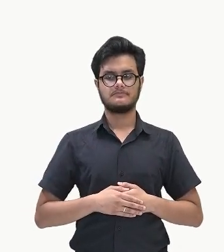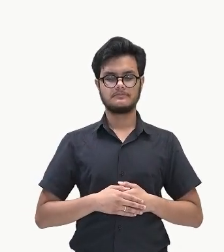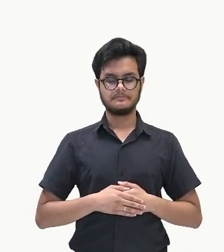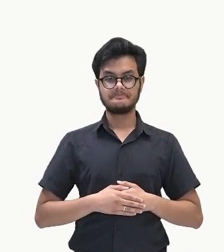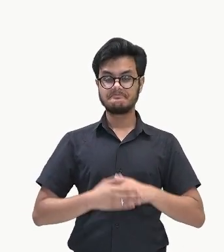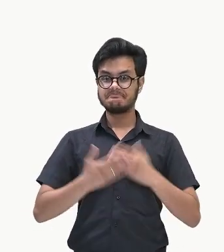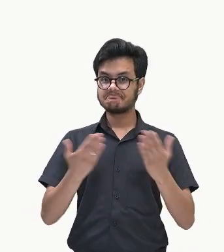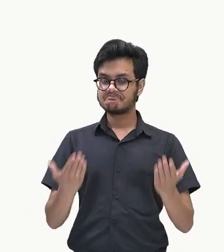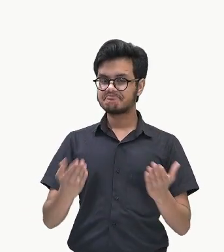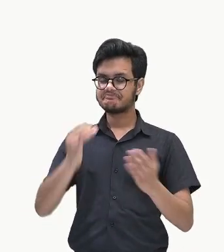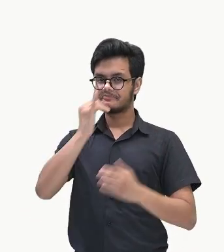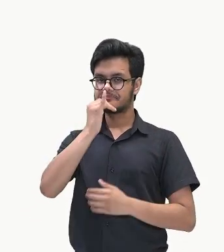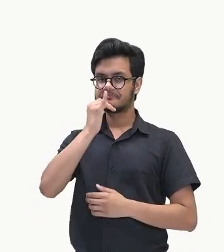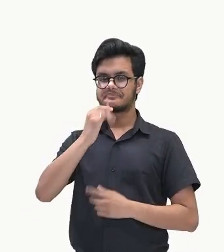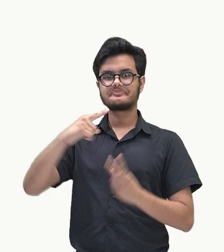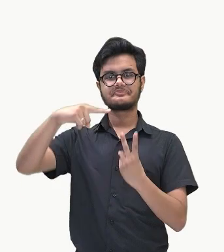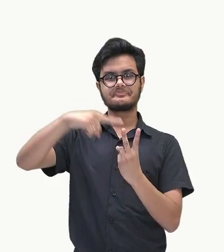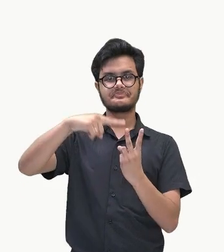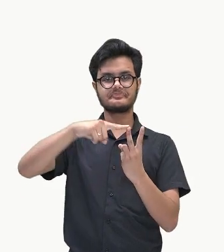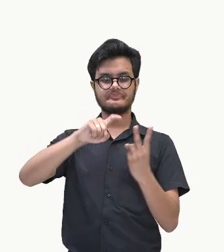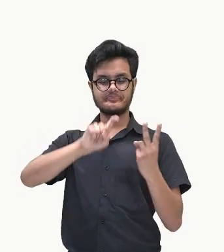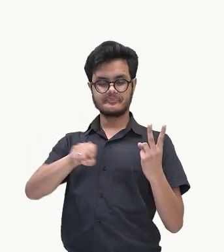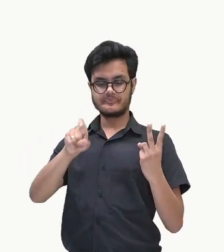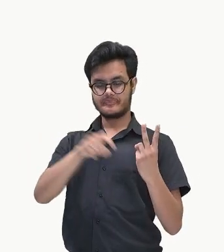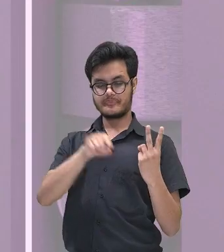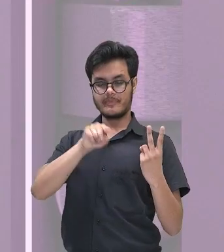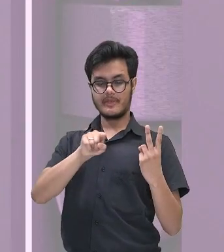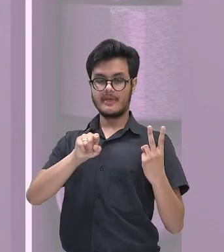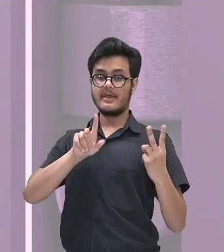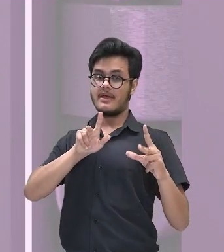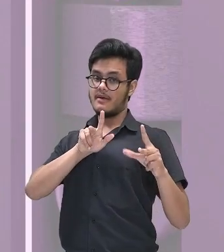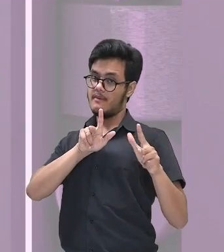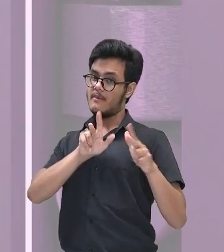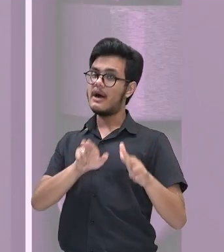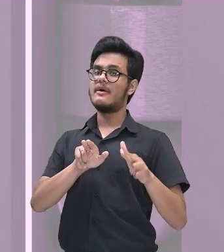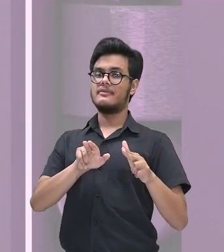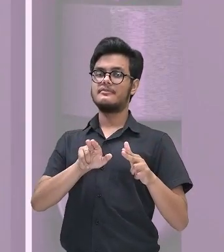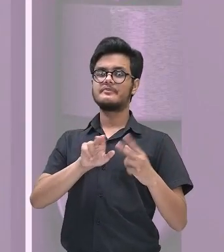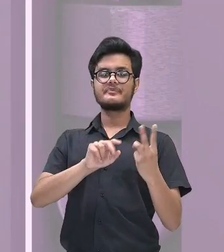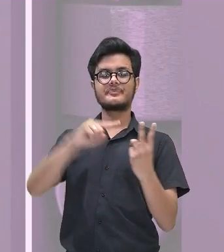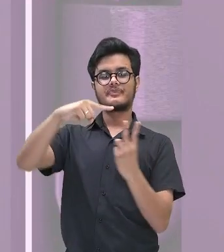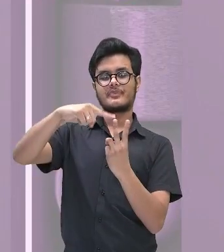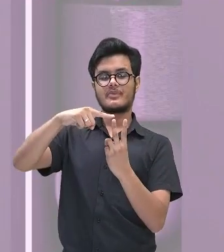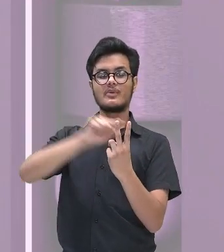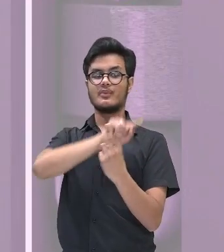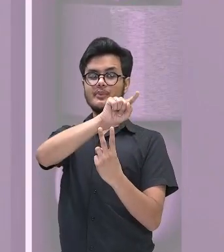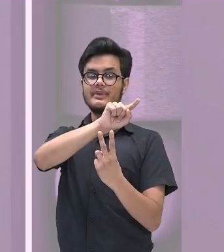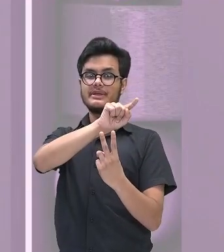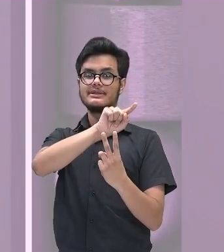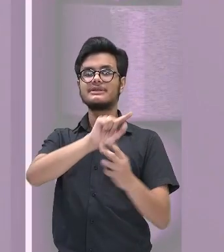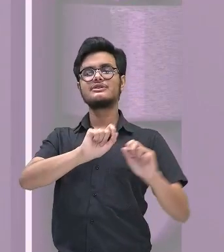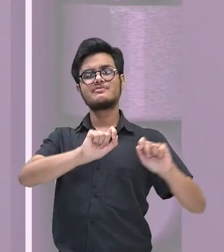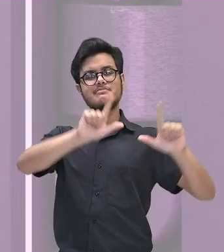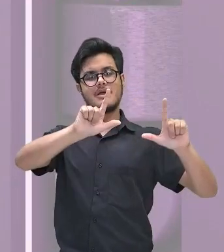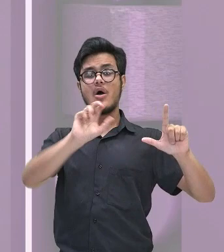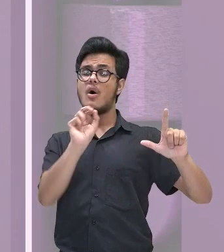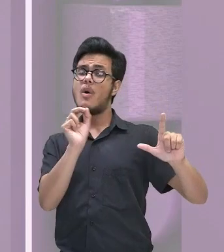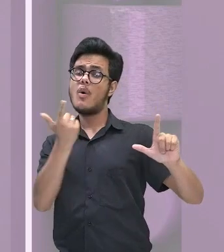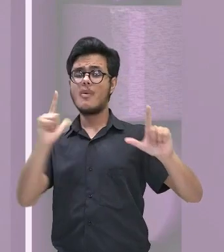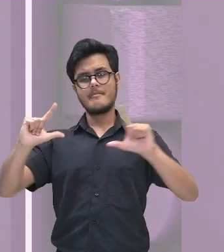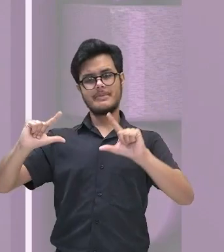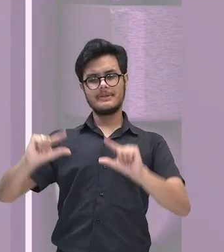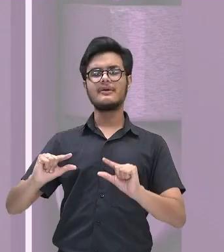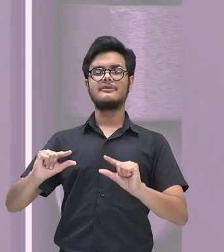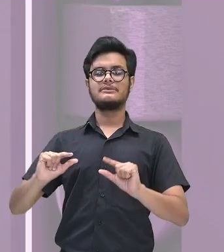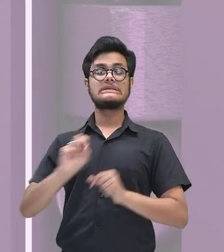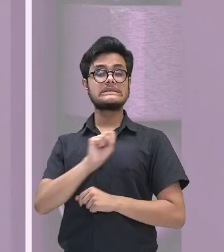Se o nosso radicando for igual, certo? O índice do nosso radical vai indicar o número maior.